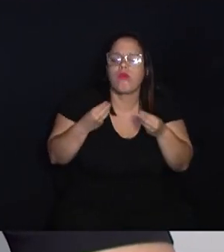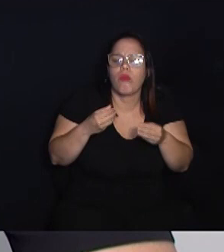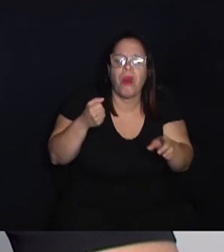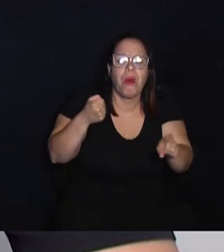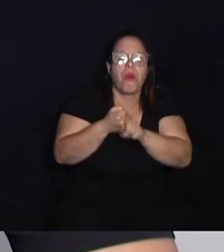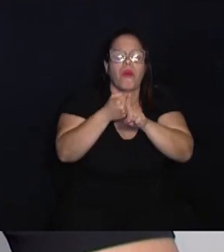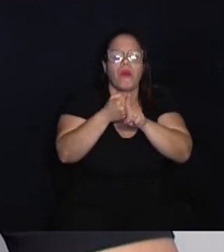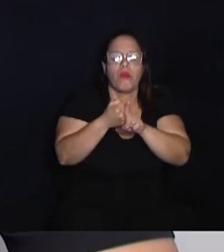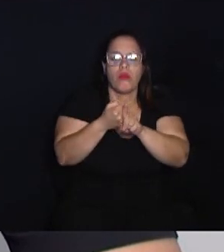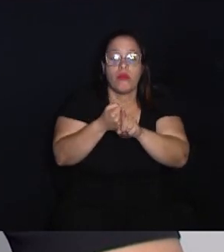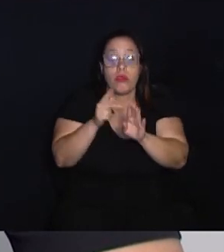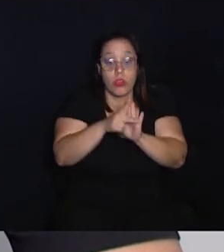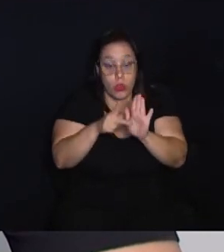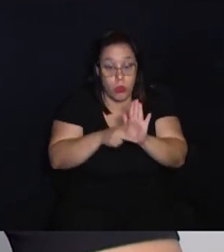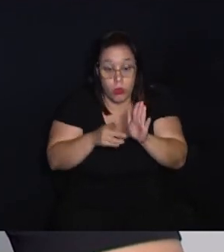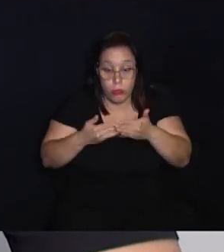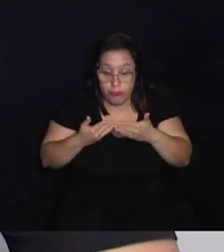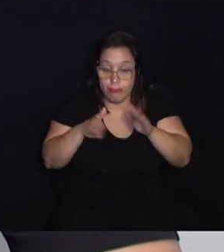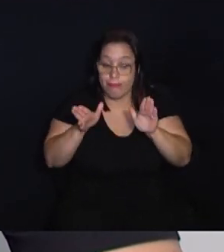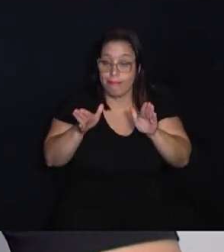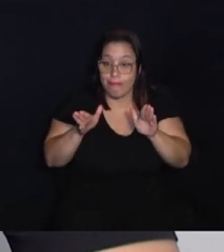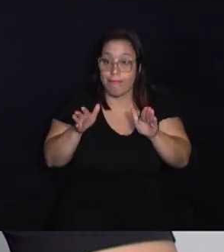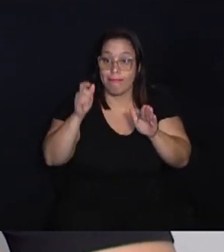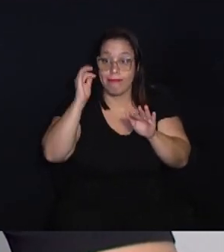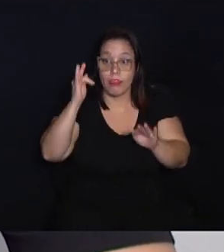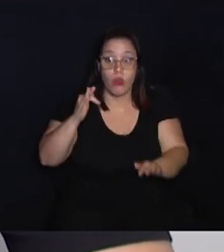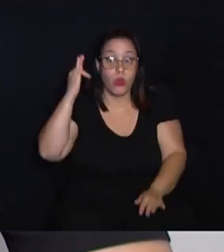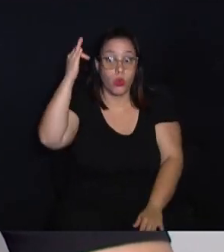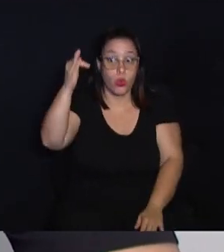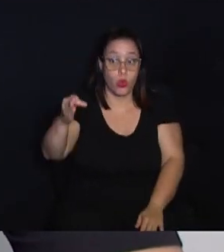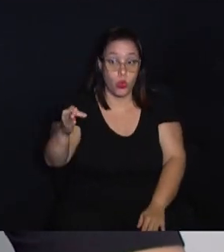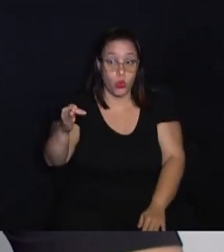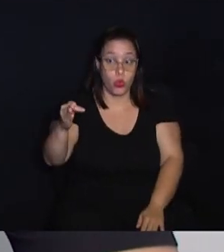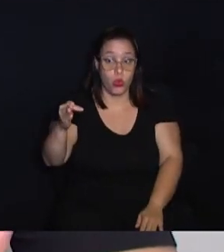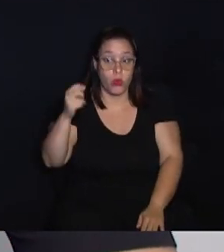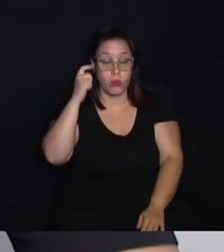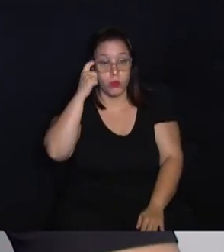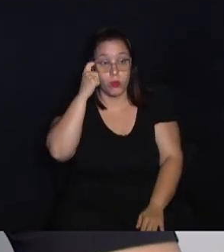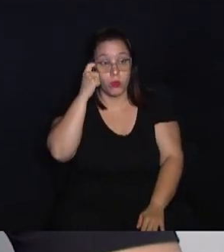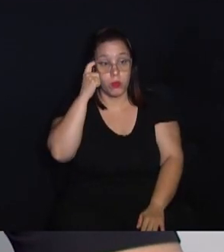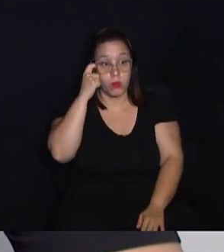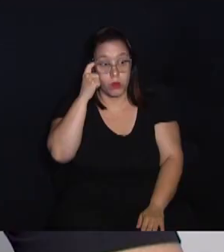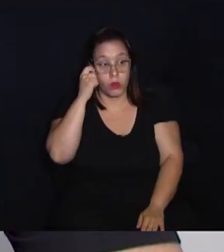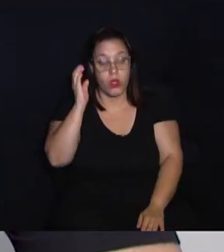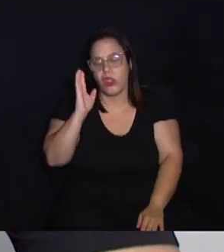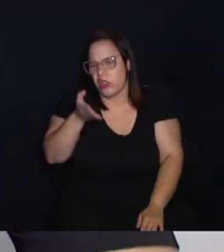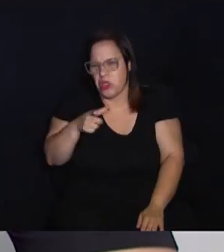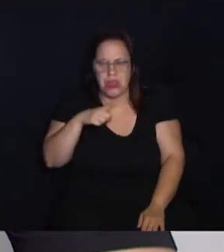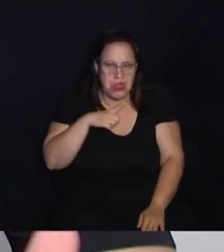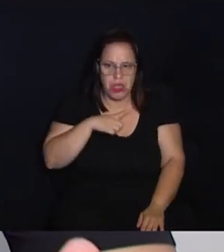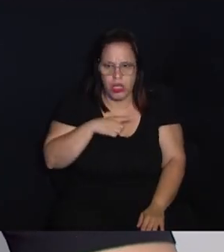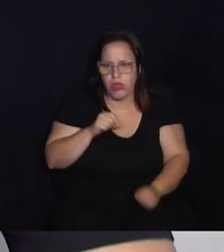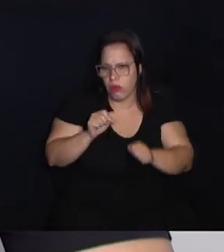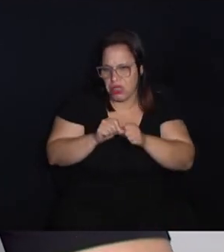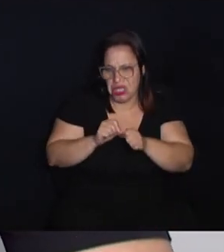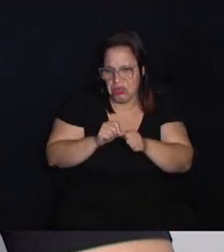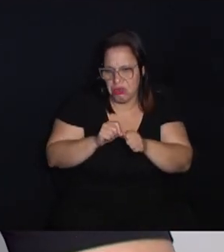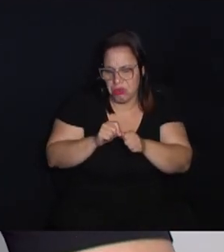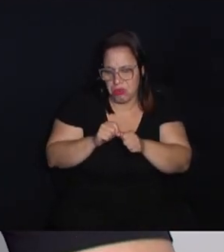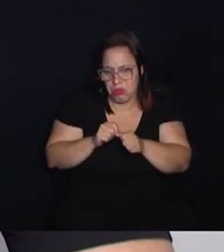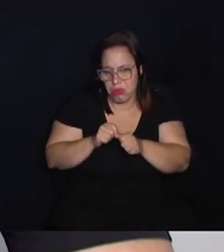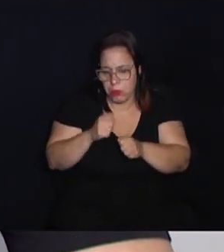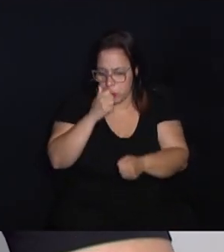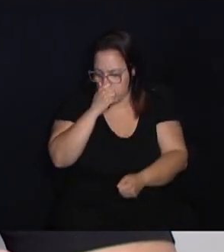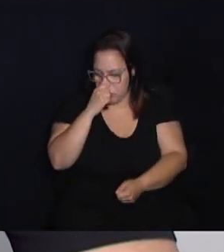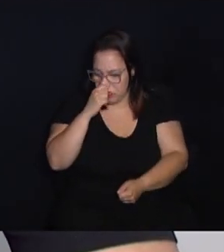impacta no seu projeto de abertura da futura empresa, né? Projetar isso, analisar se já tem alguém fazendo isso, algum concorrente